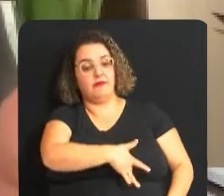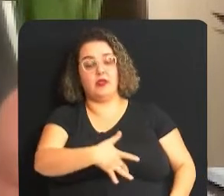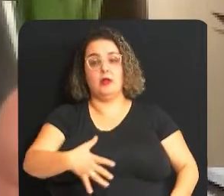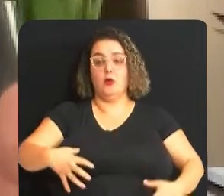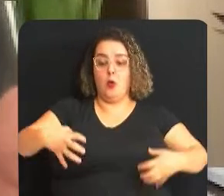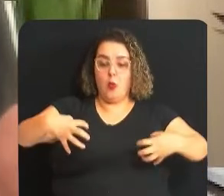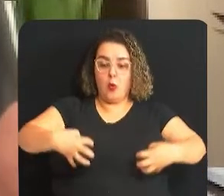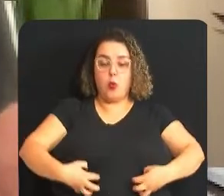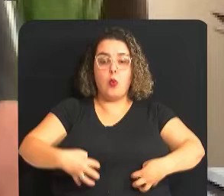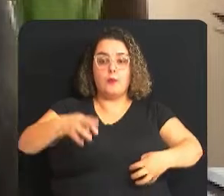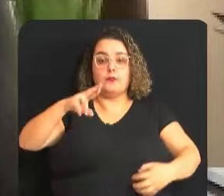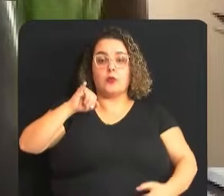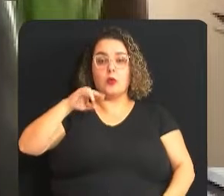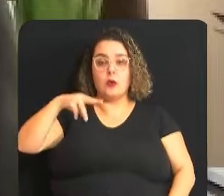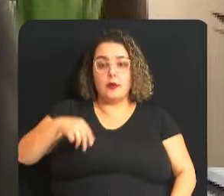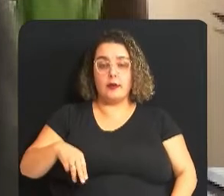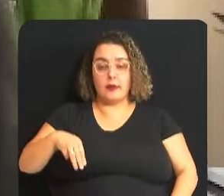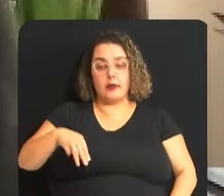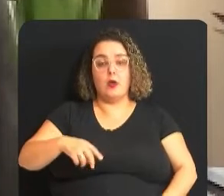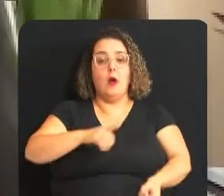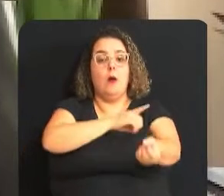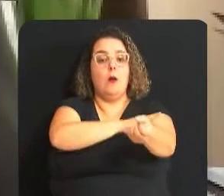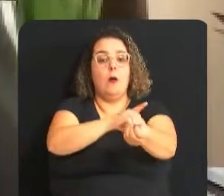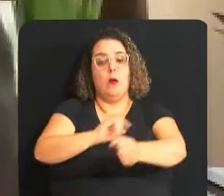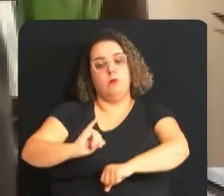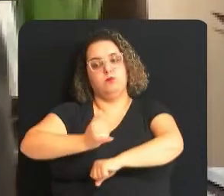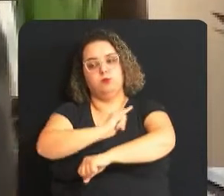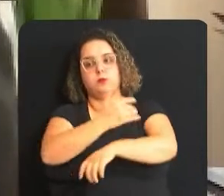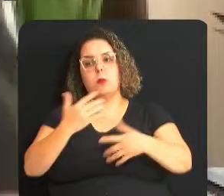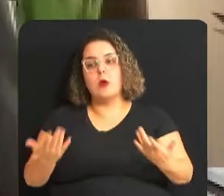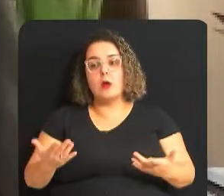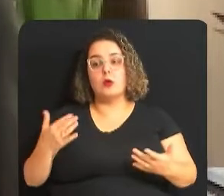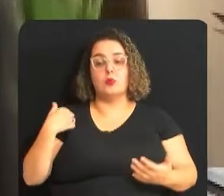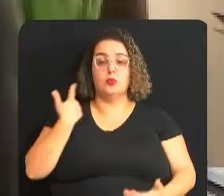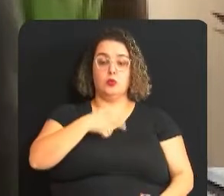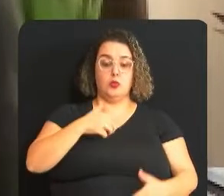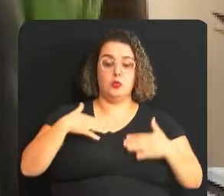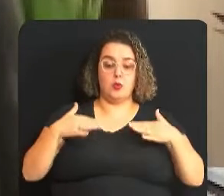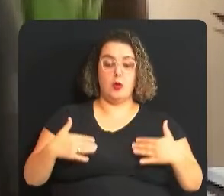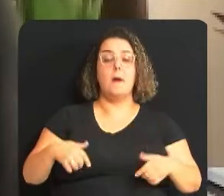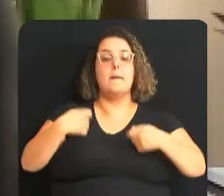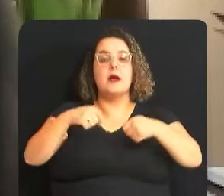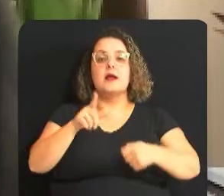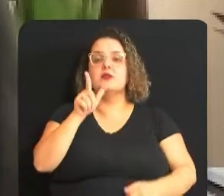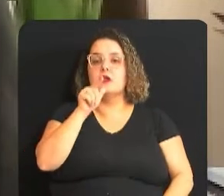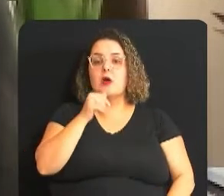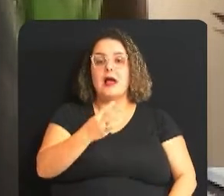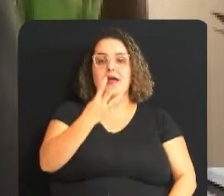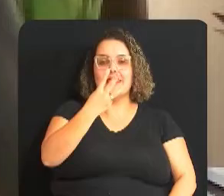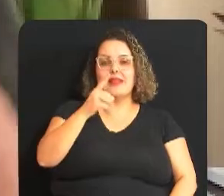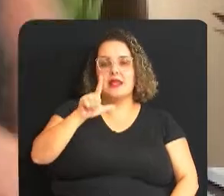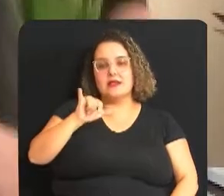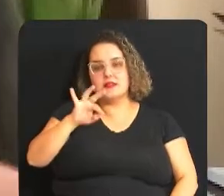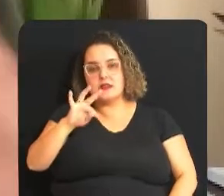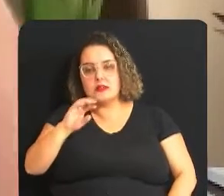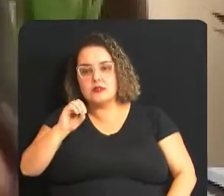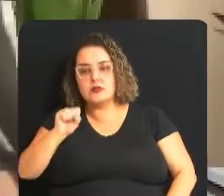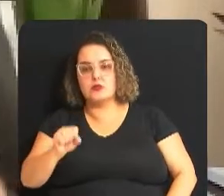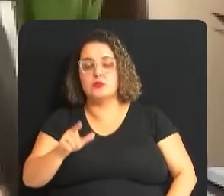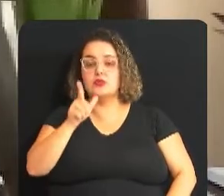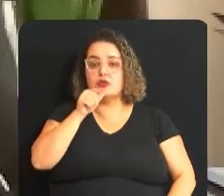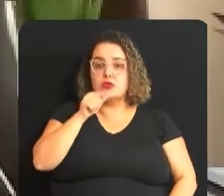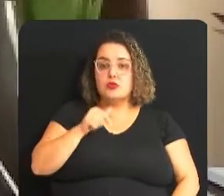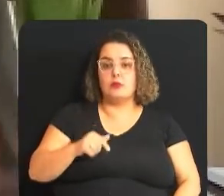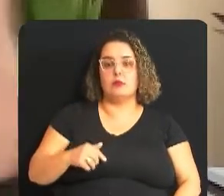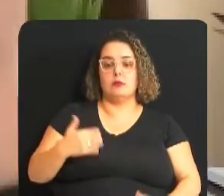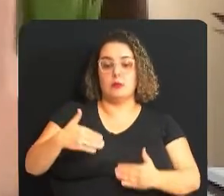provocar um diabetes no futuro e vou engordar. Então, nosso organismo precisa de água, 3 litros de água por dia. A água é importante